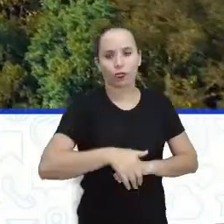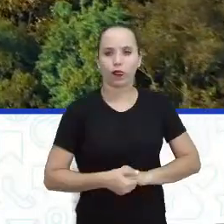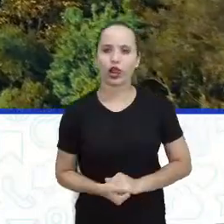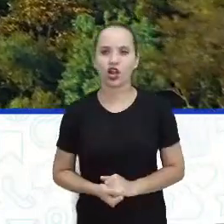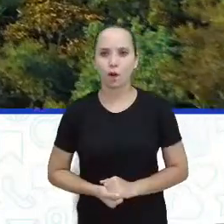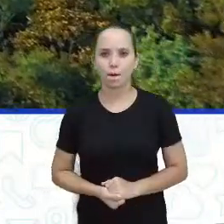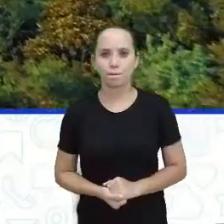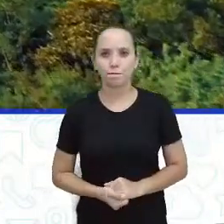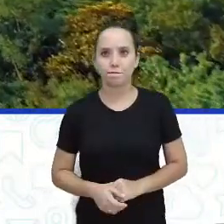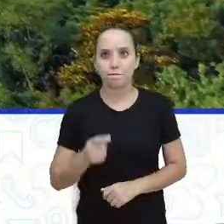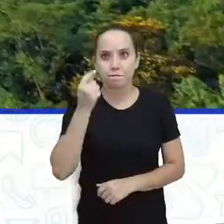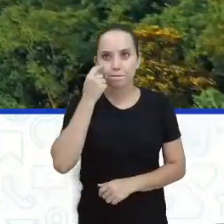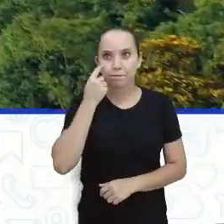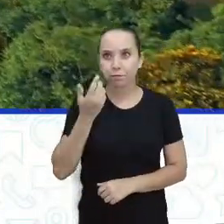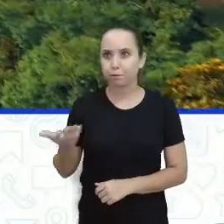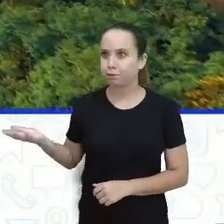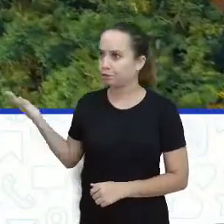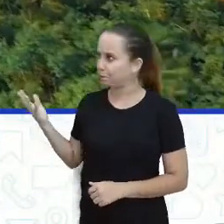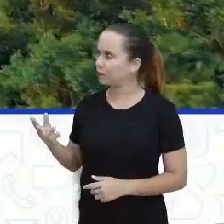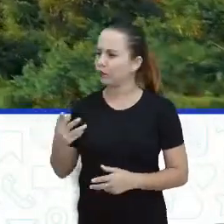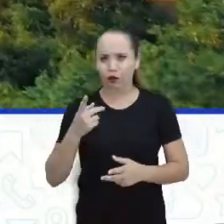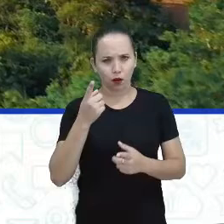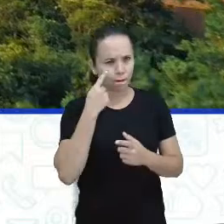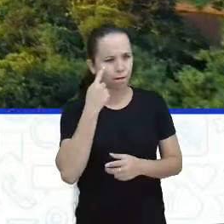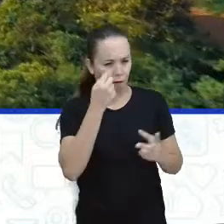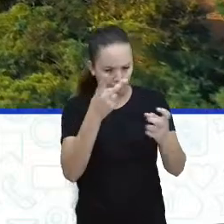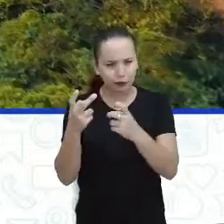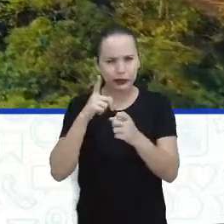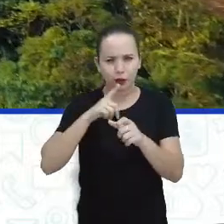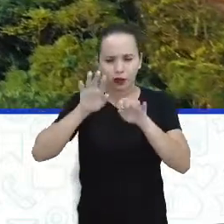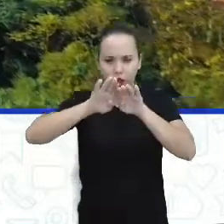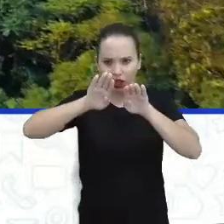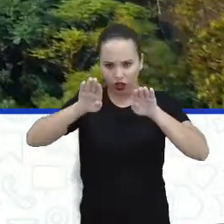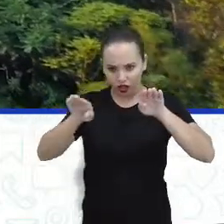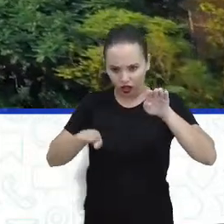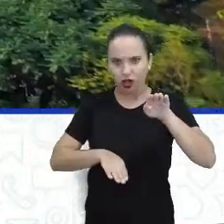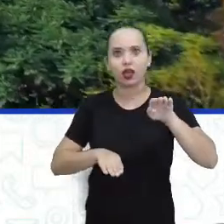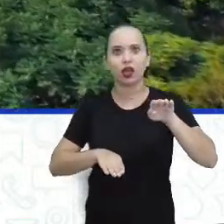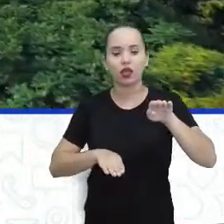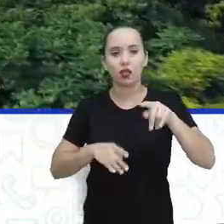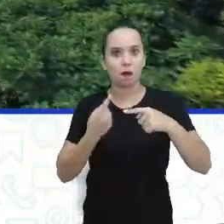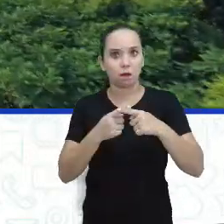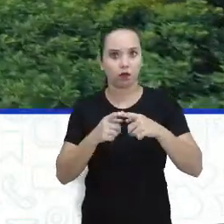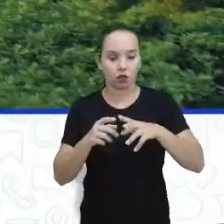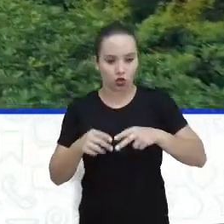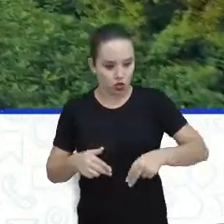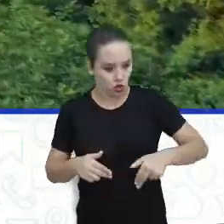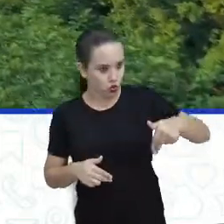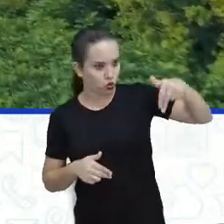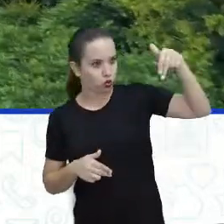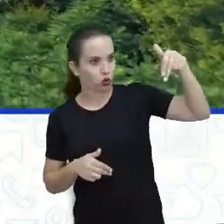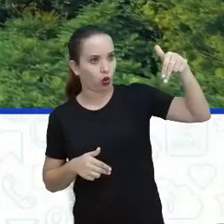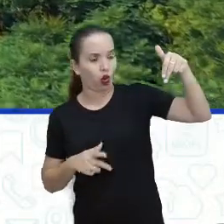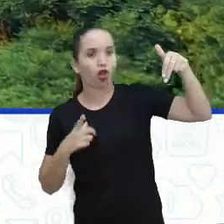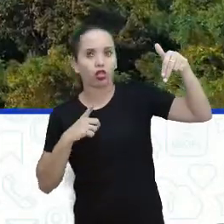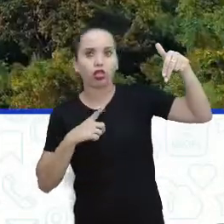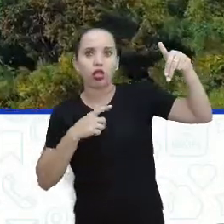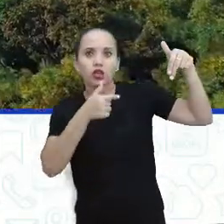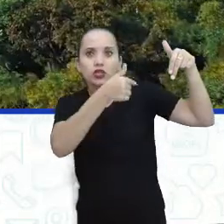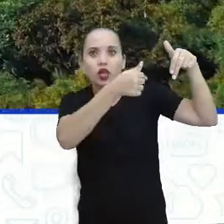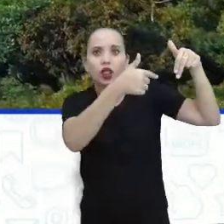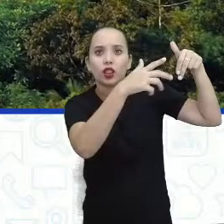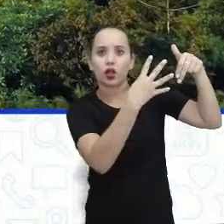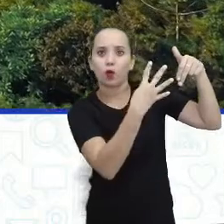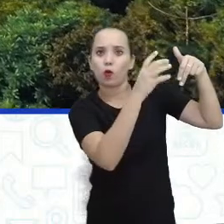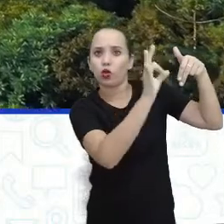amazônica. Olha só que coisa, né, desigual, né? No norte do país, 74% da